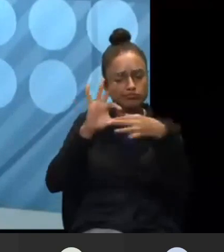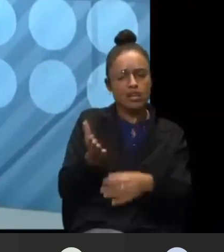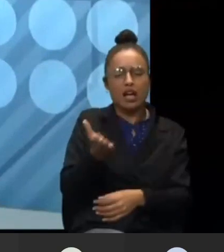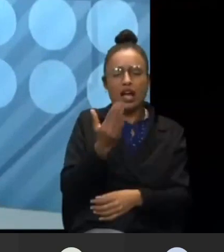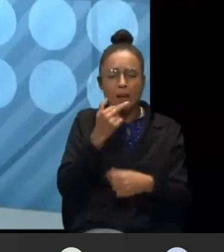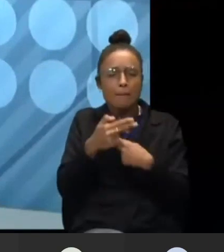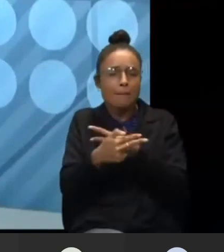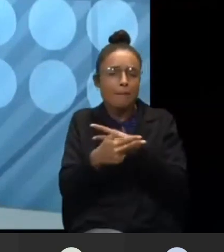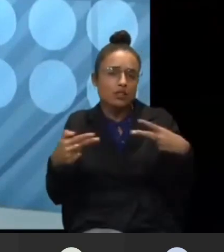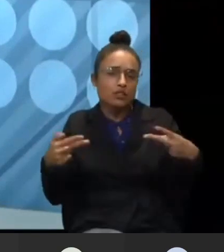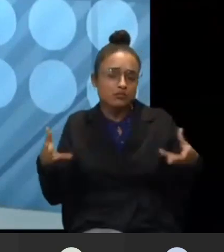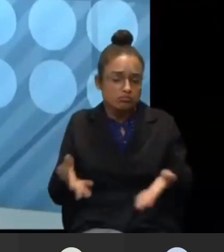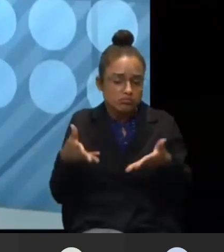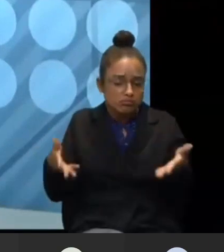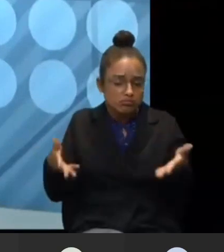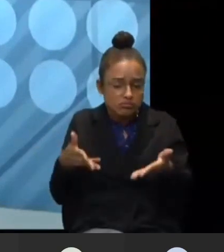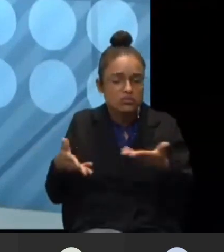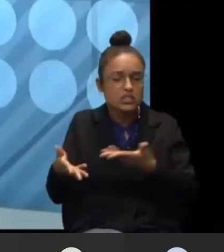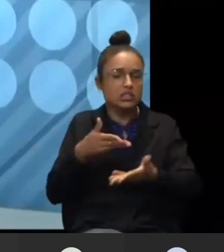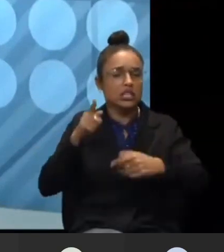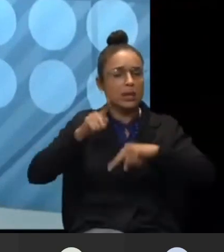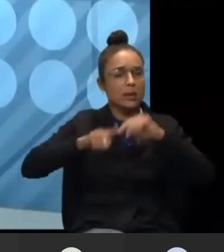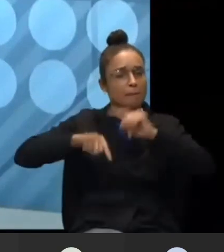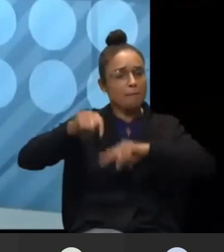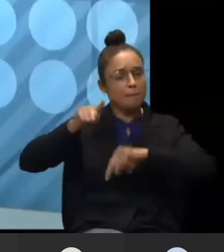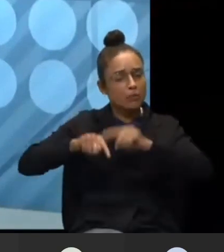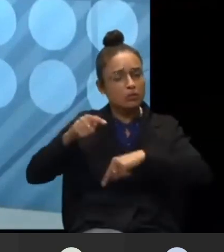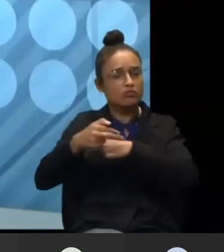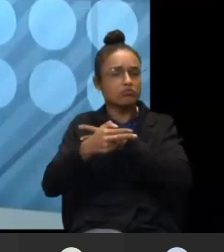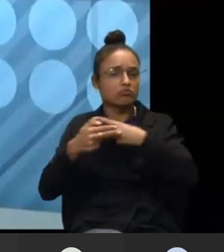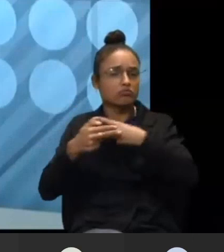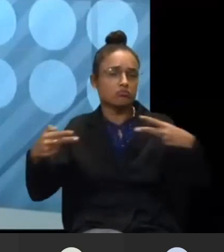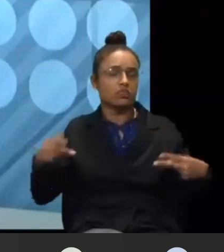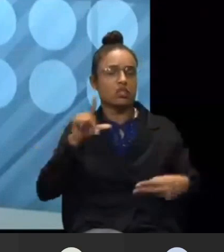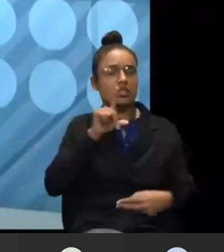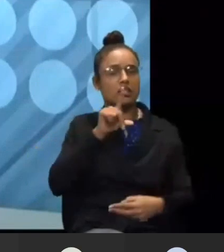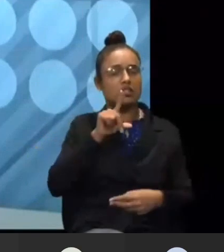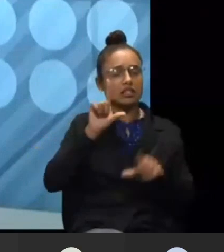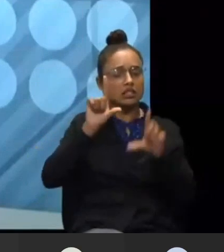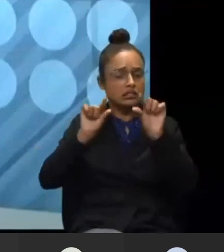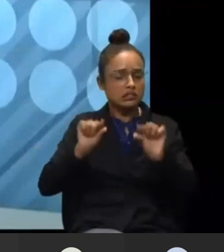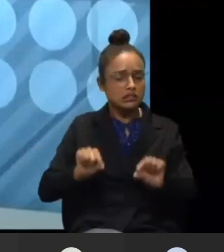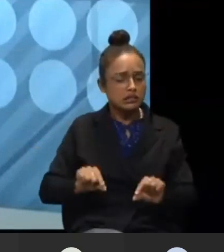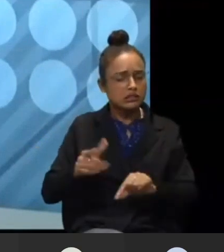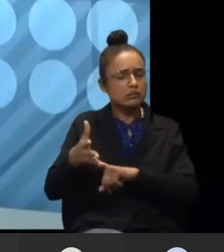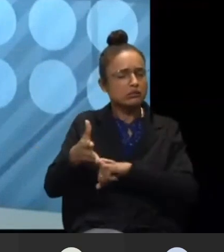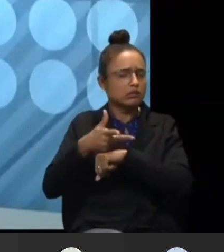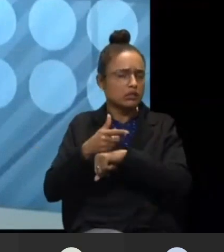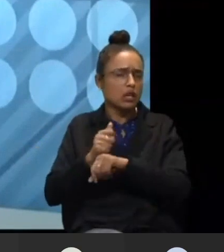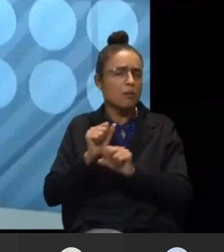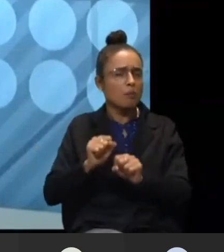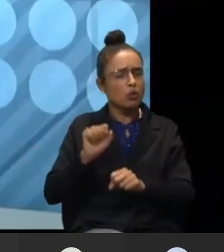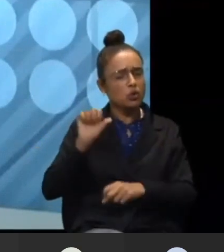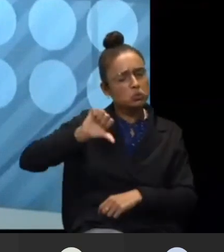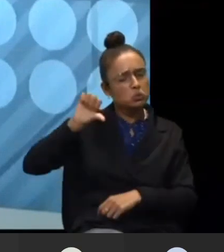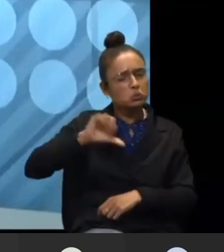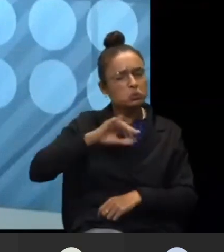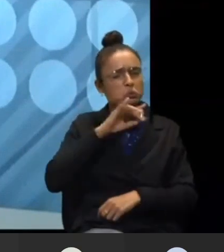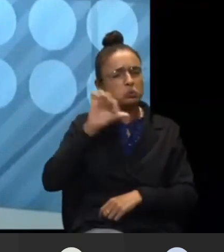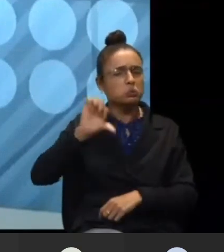esse alimento, que esse produto tenha decréscimo da sua qualidade, como citado, o ponto de fusão de